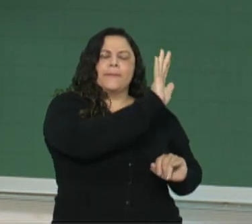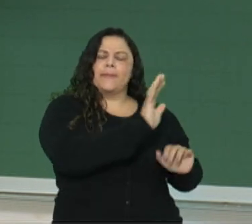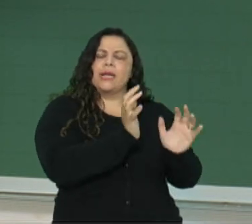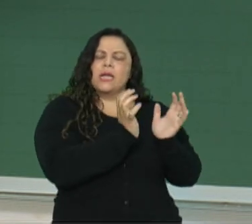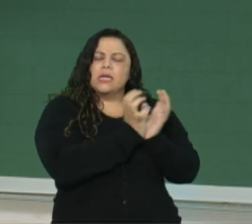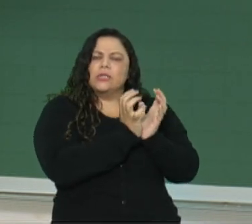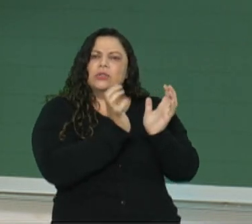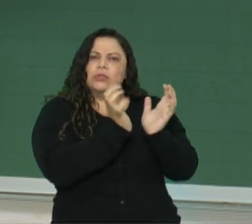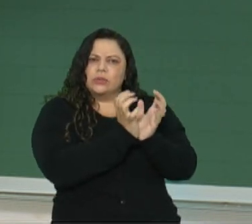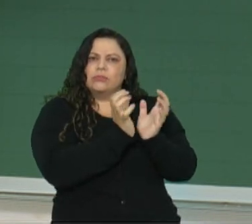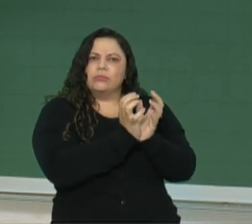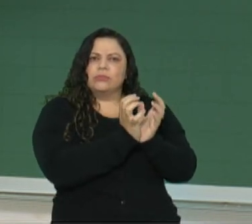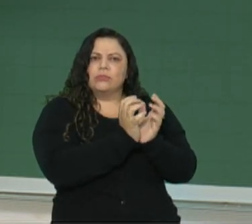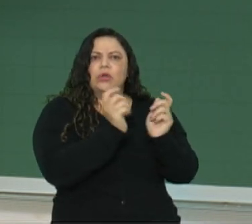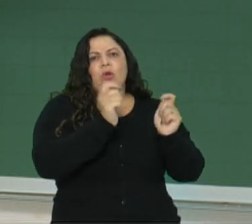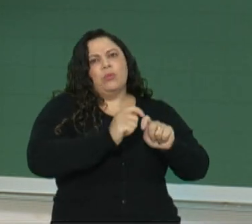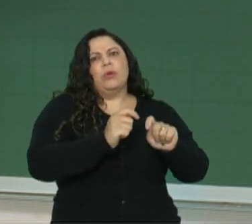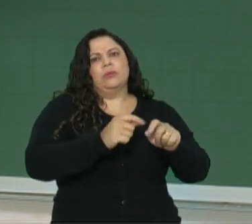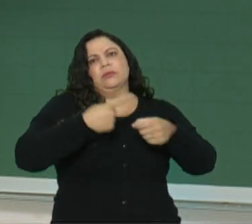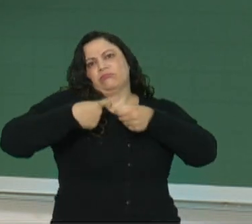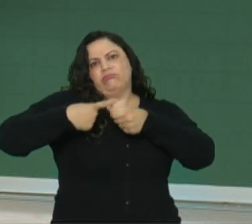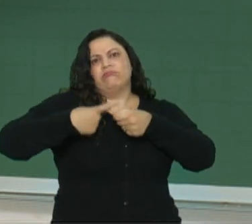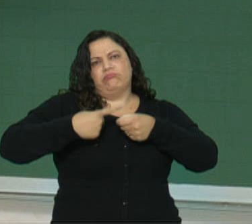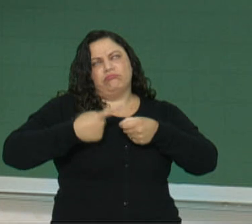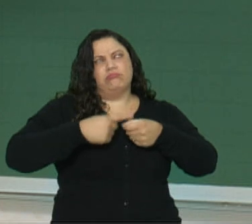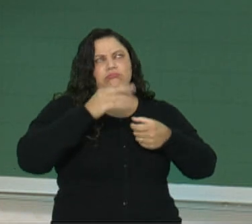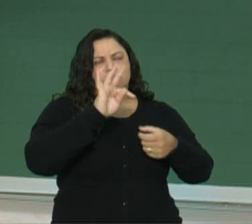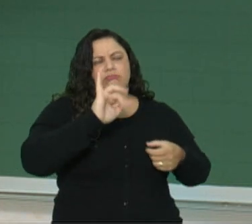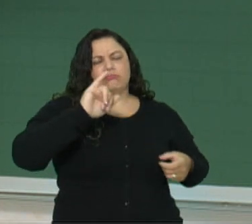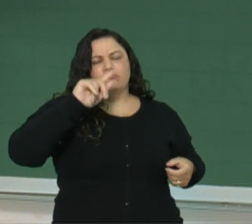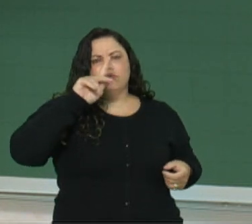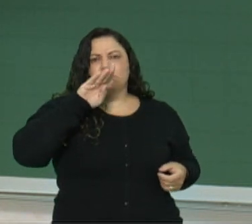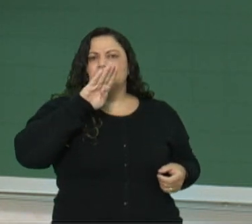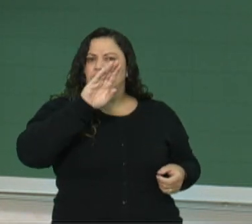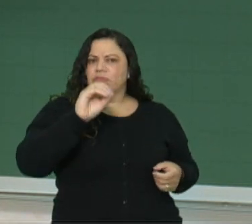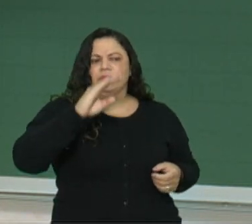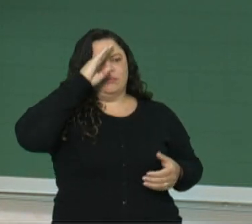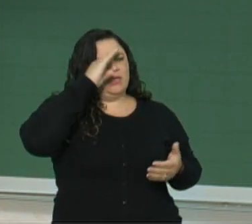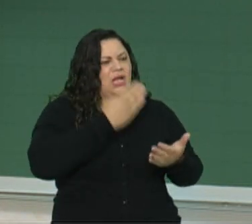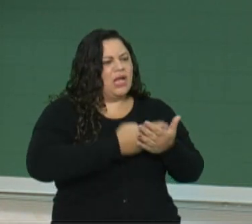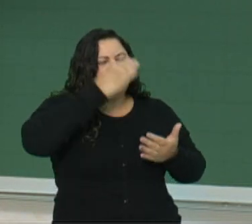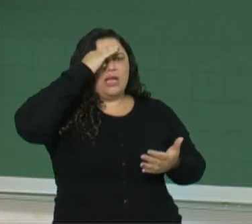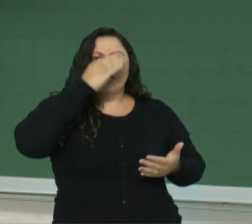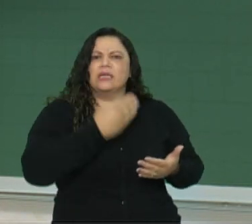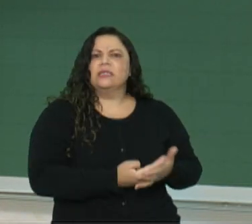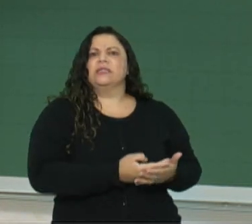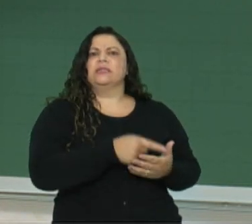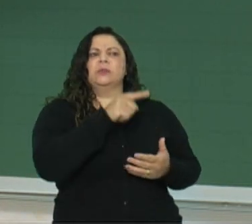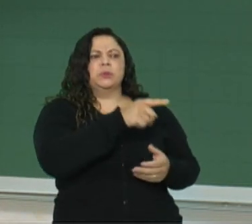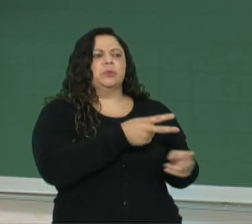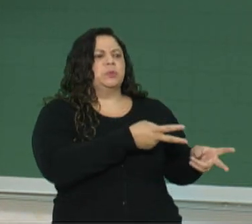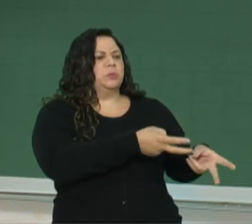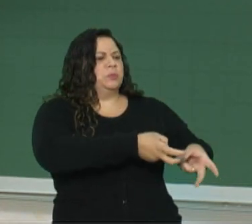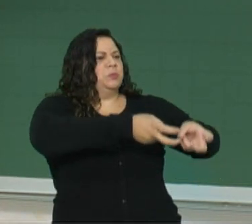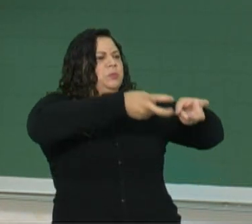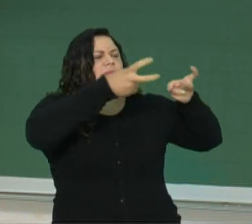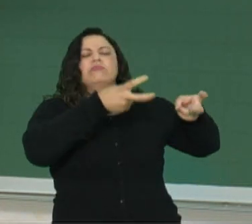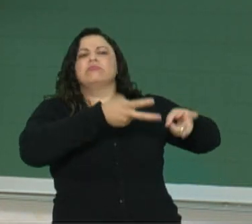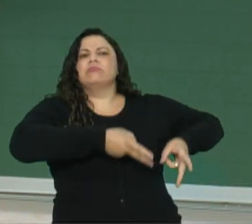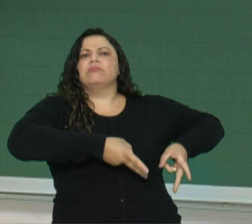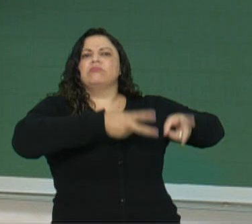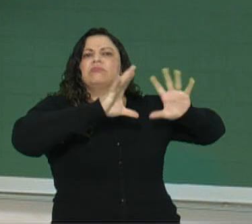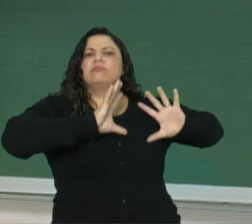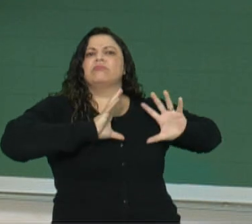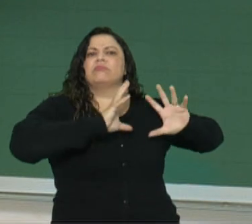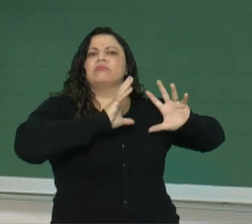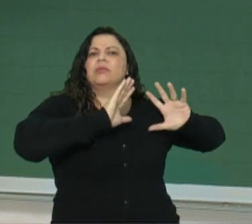pode ser uma tribo urbana, e continua acreditando nisso. Ele vai analisar todo mundo a partir